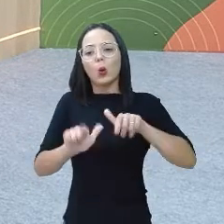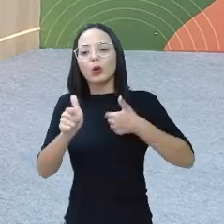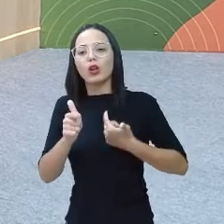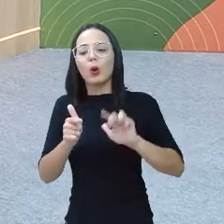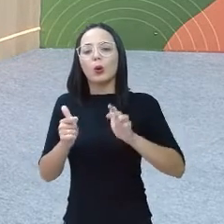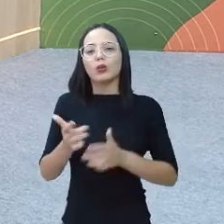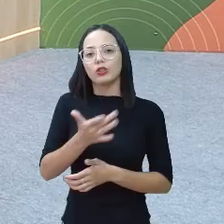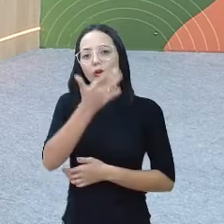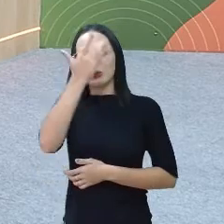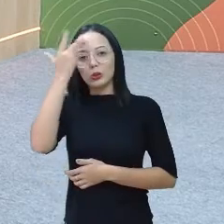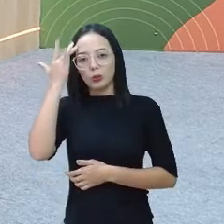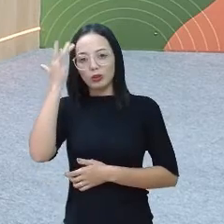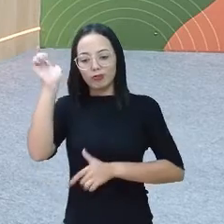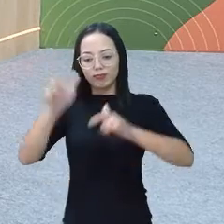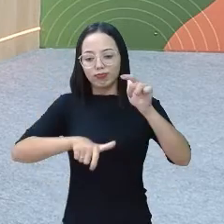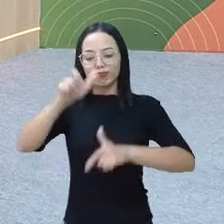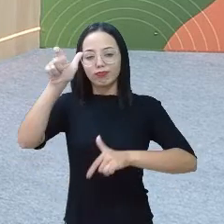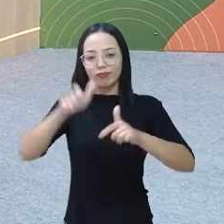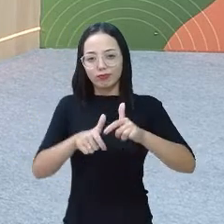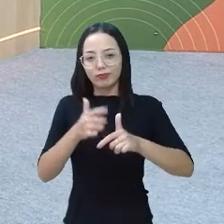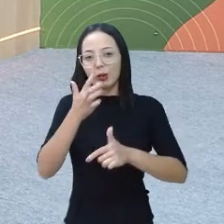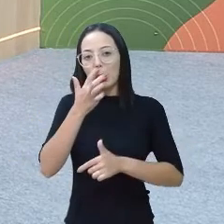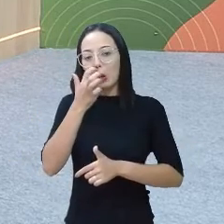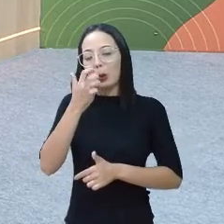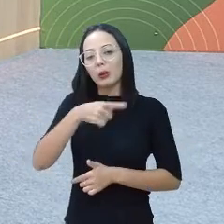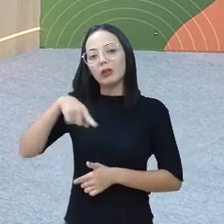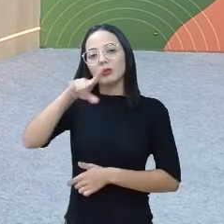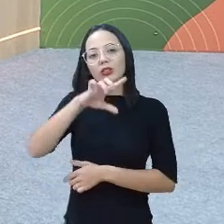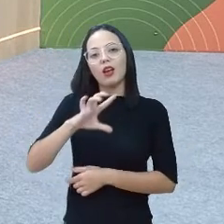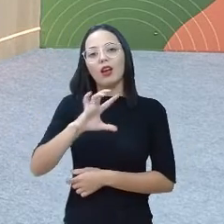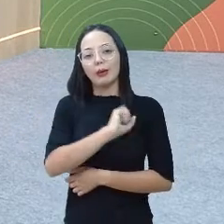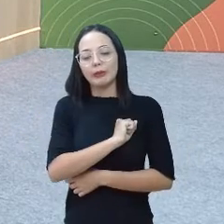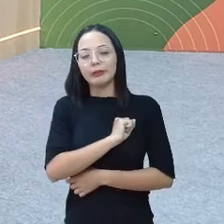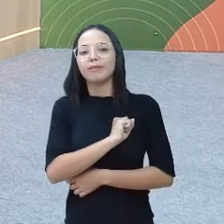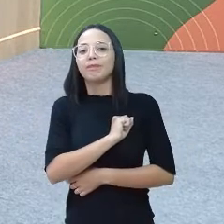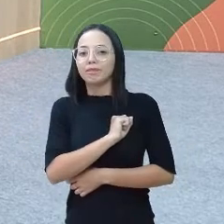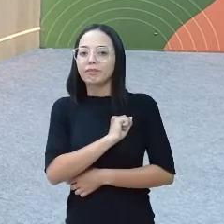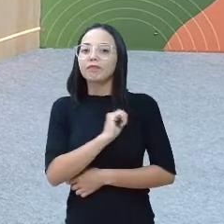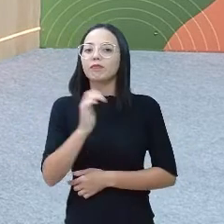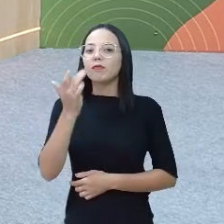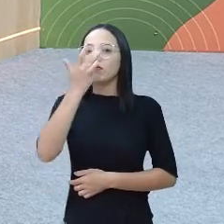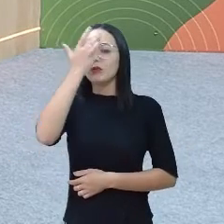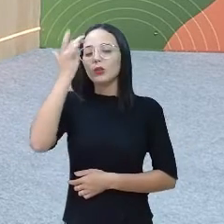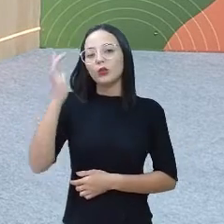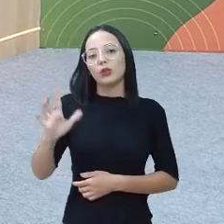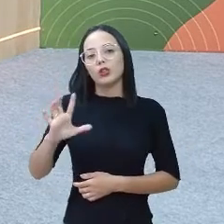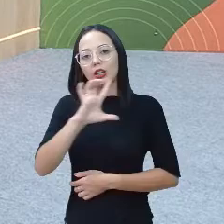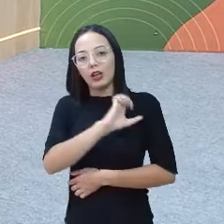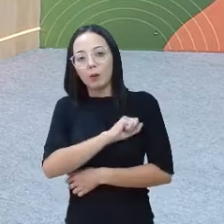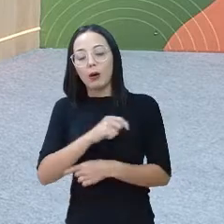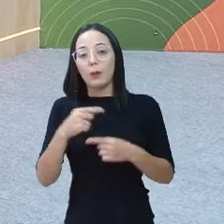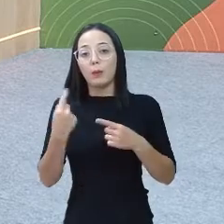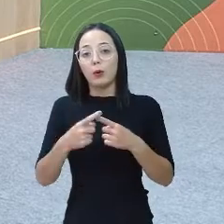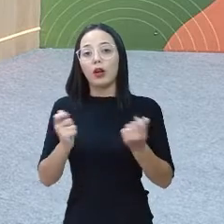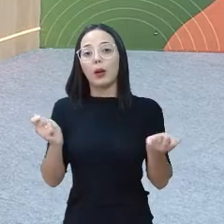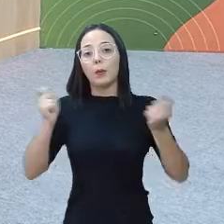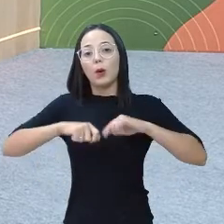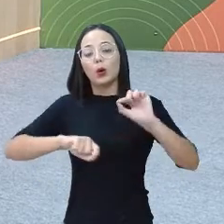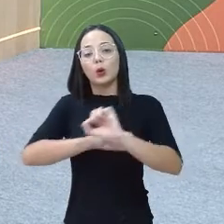contaminar e contaminar pessoas que você ama, né? Pessoas que você ama, porque você pode